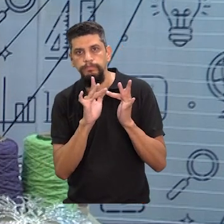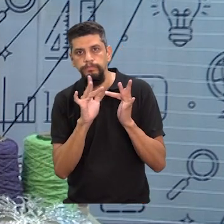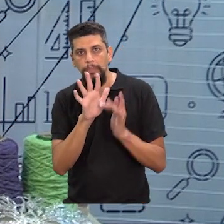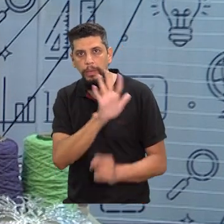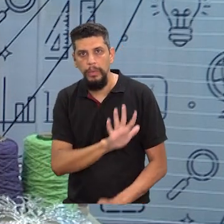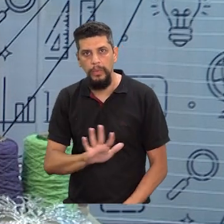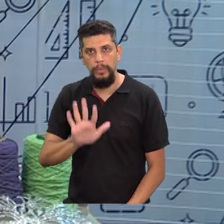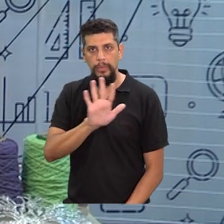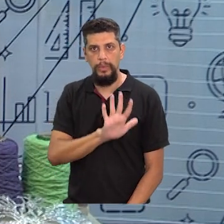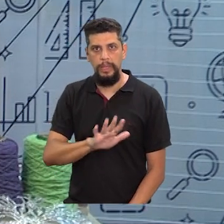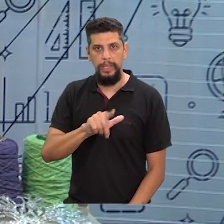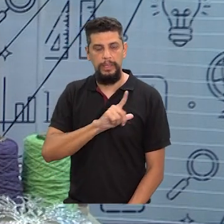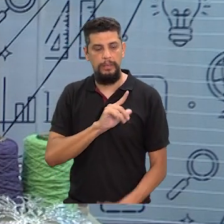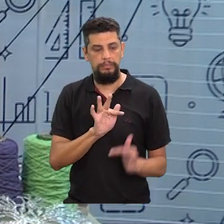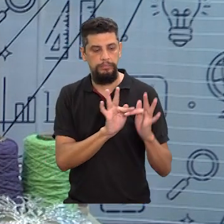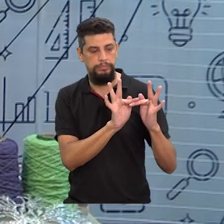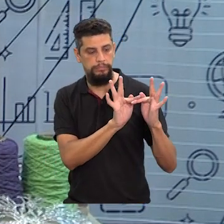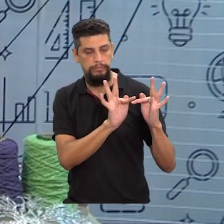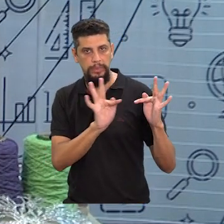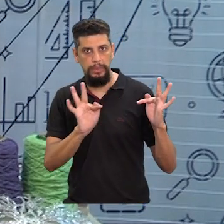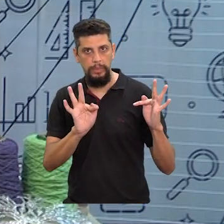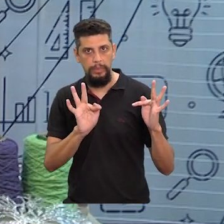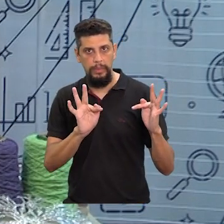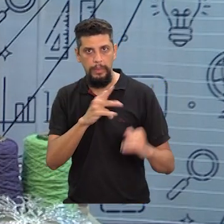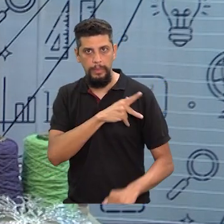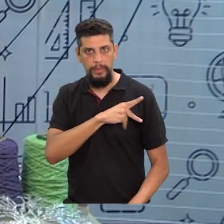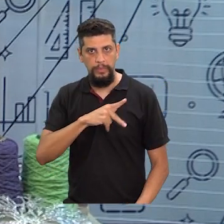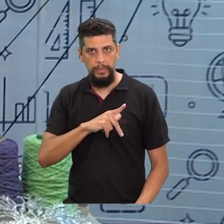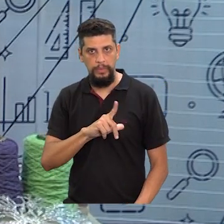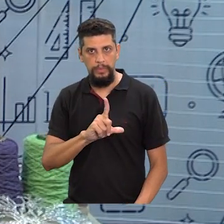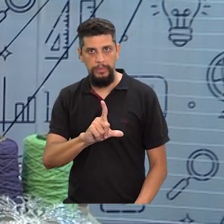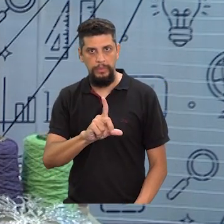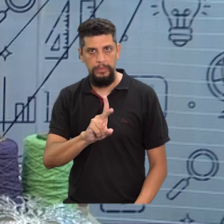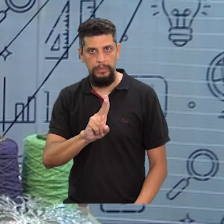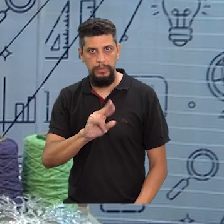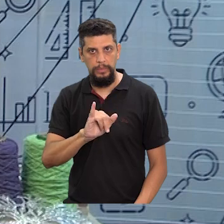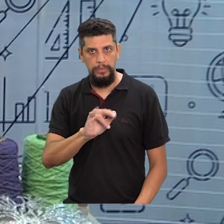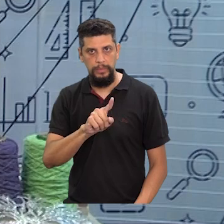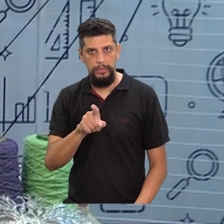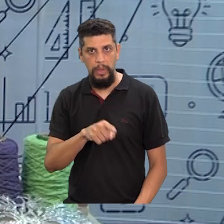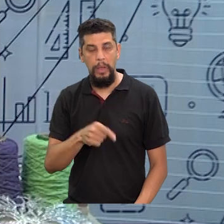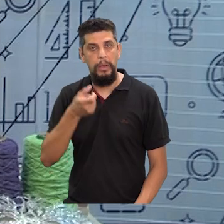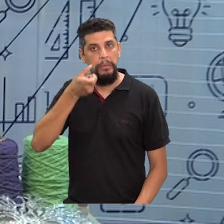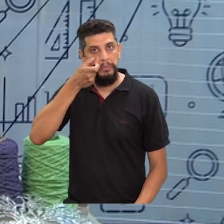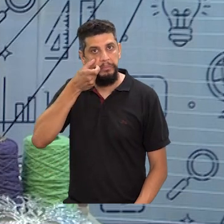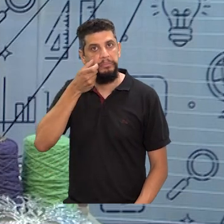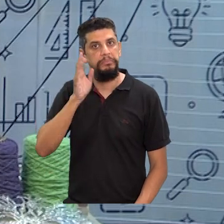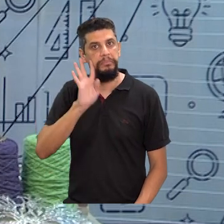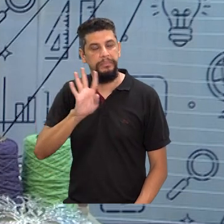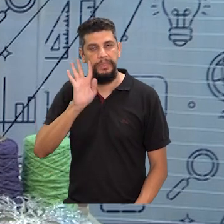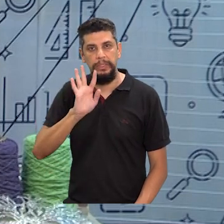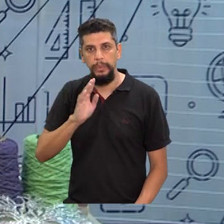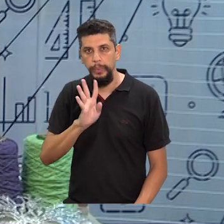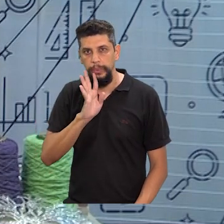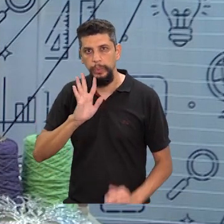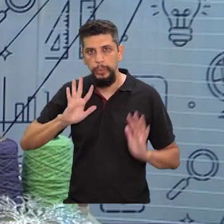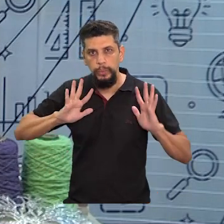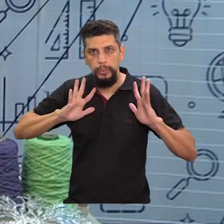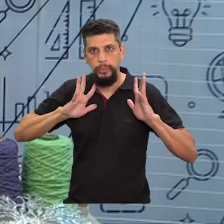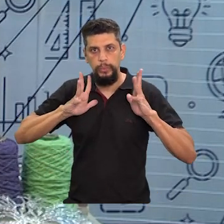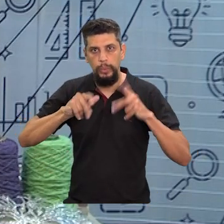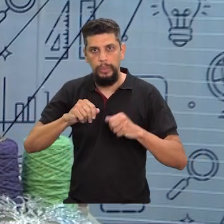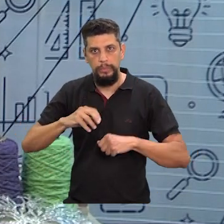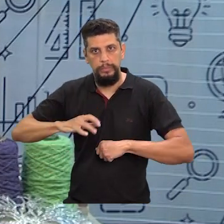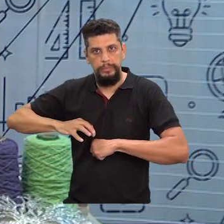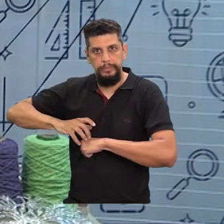olha ali, ó, é isso que é dito ali na frase pelo professor Luiz Carlos Correard, certo? Então, olha que interessante a gente conhecer tudo